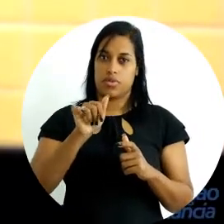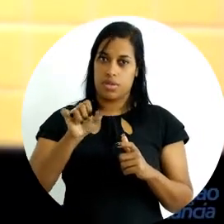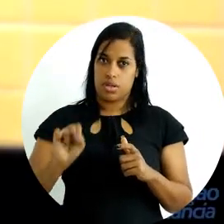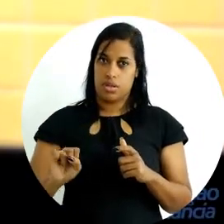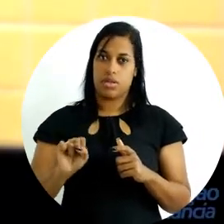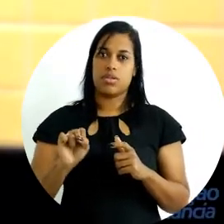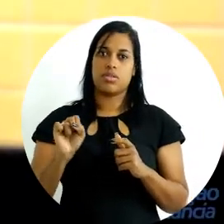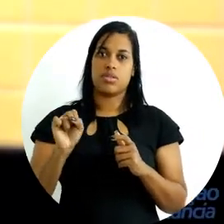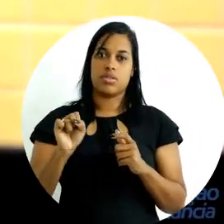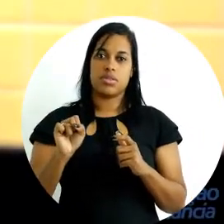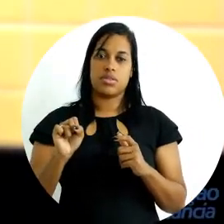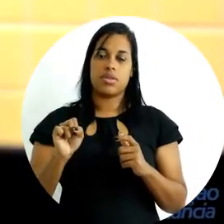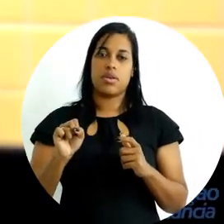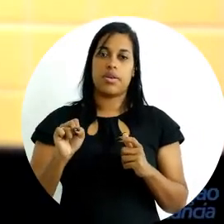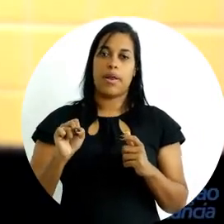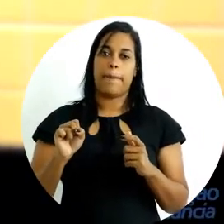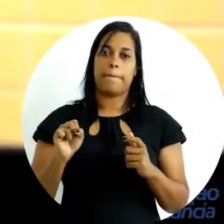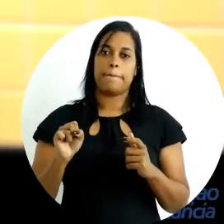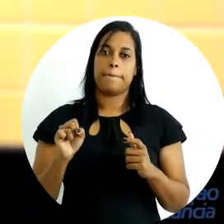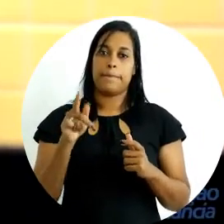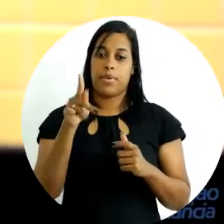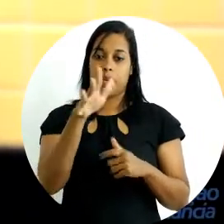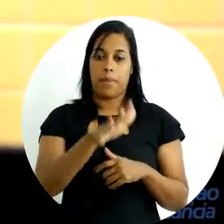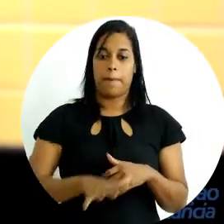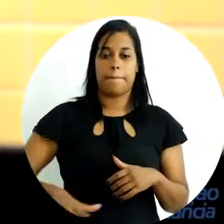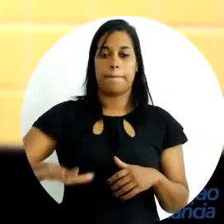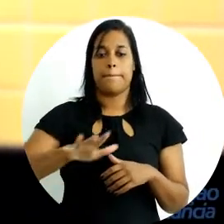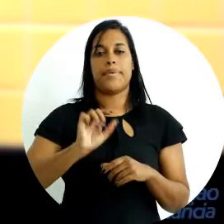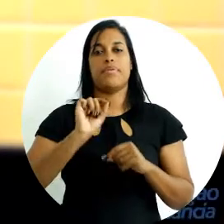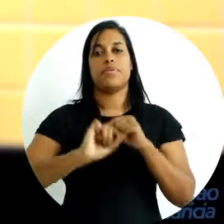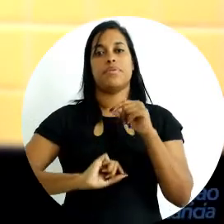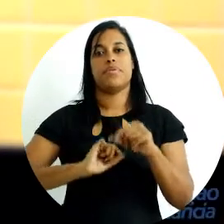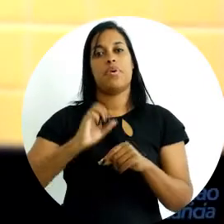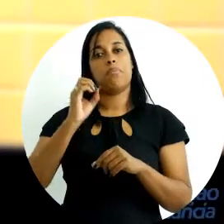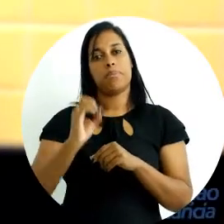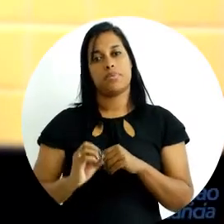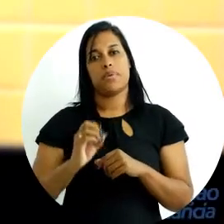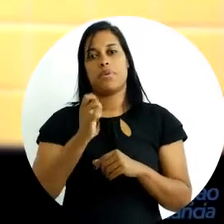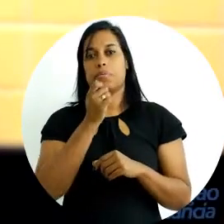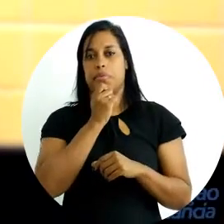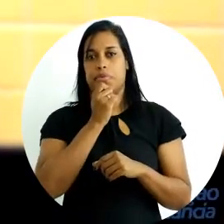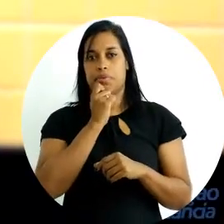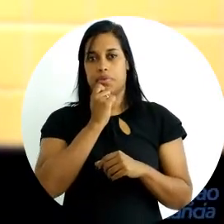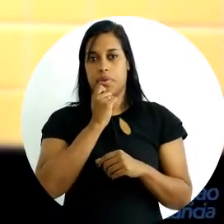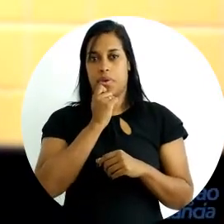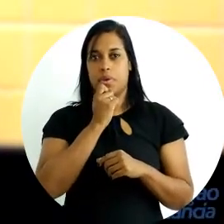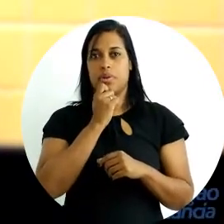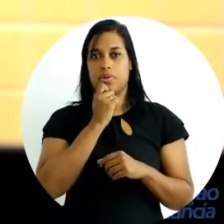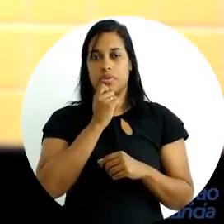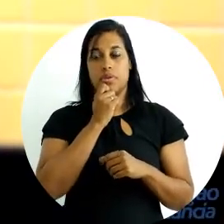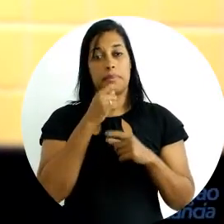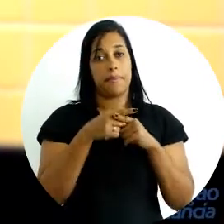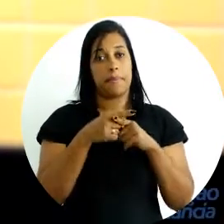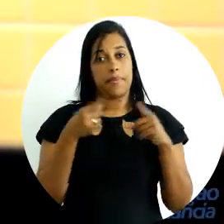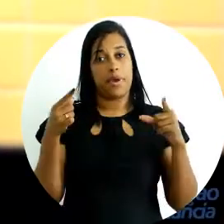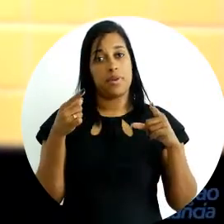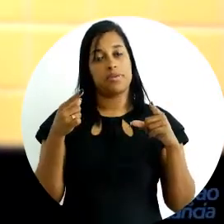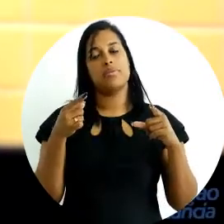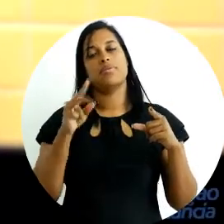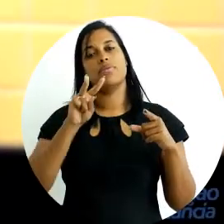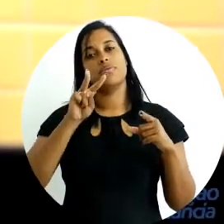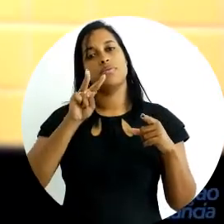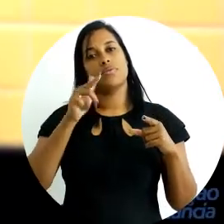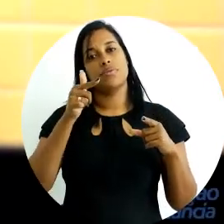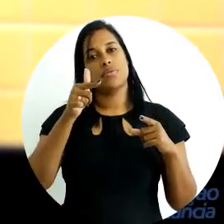vilas, de tal maneira a alfabetizar o povo que era praticamente zero alfabetização. No